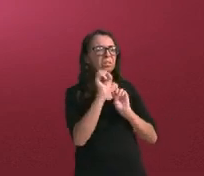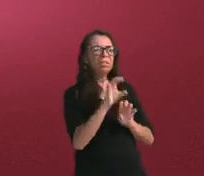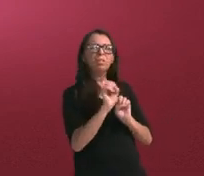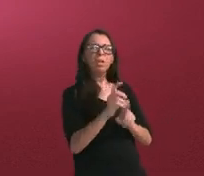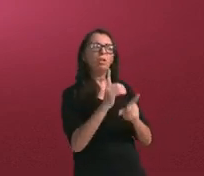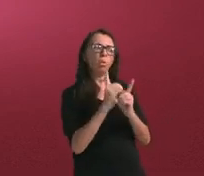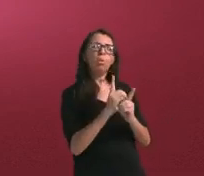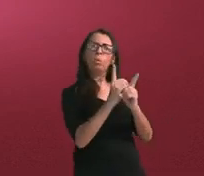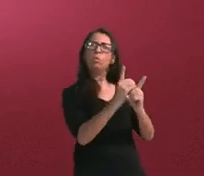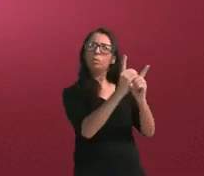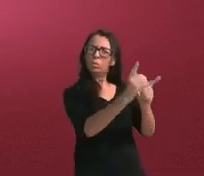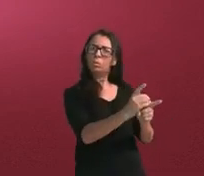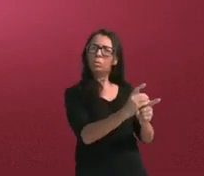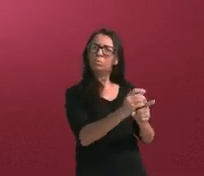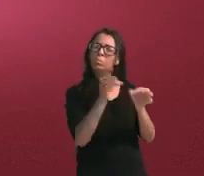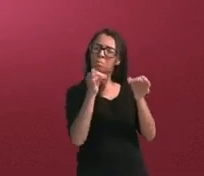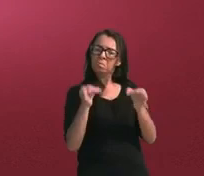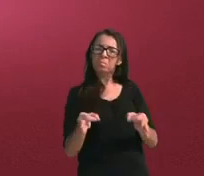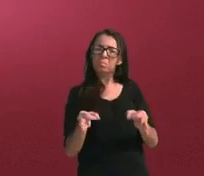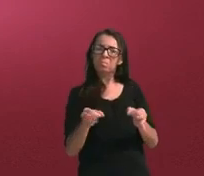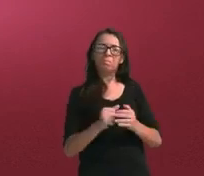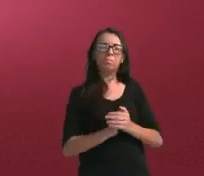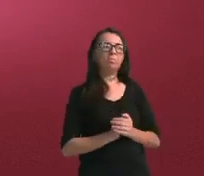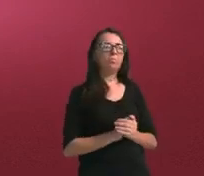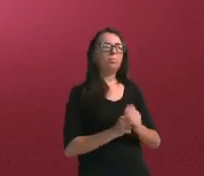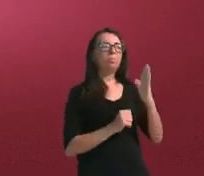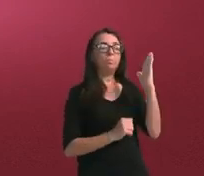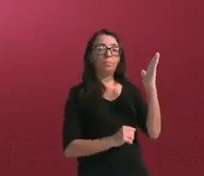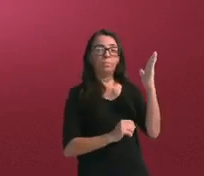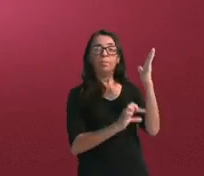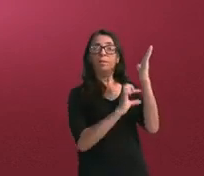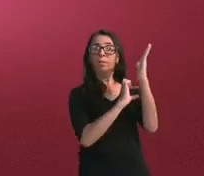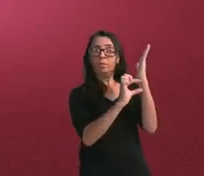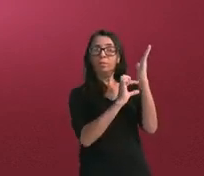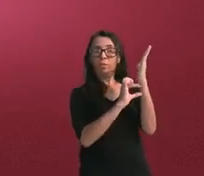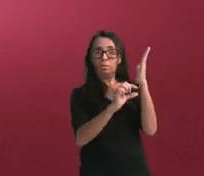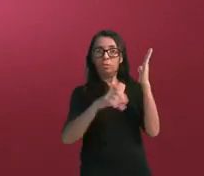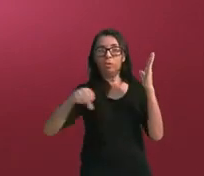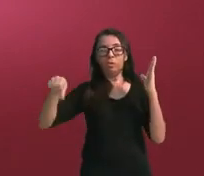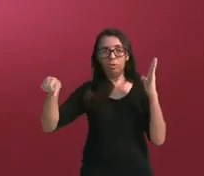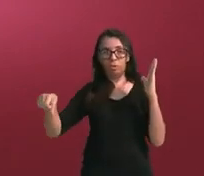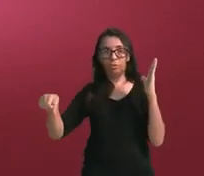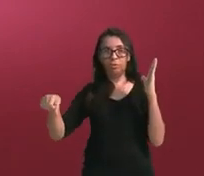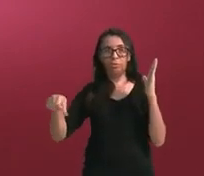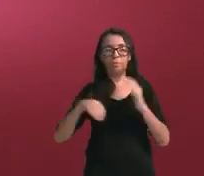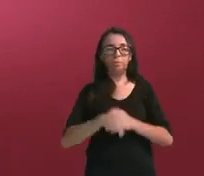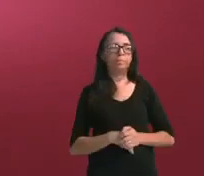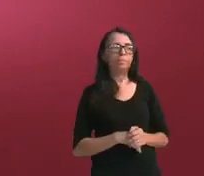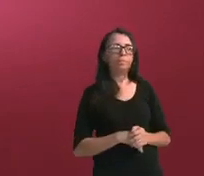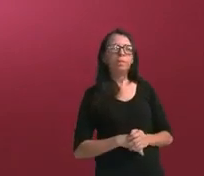momento. Verso de número 9. O que Jesus pediu para os 70? Curai